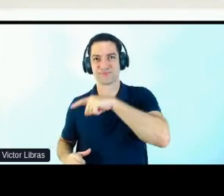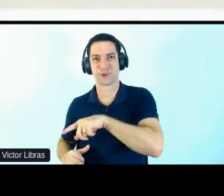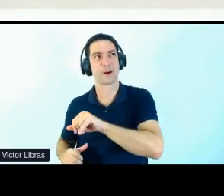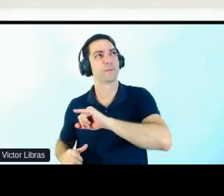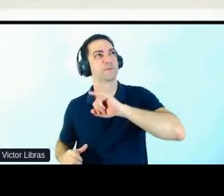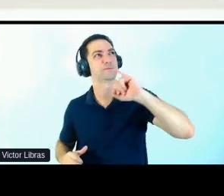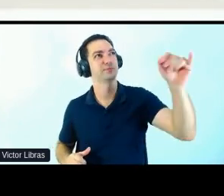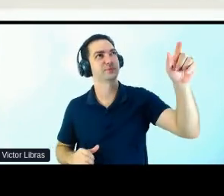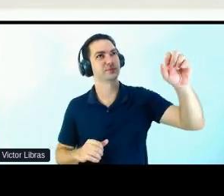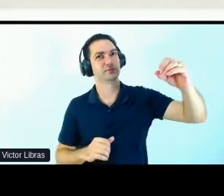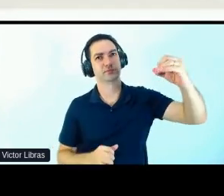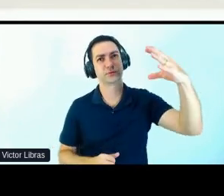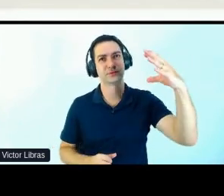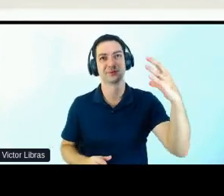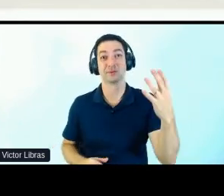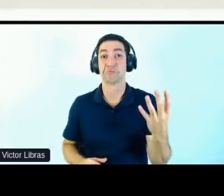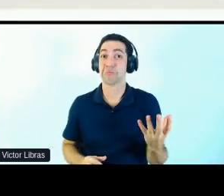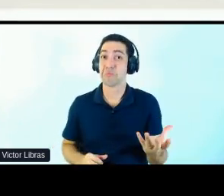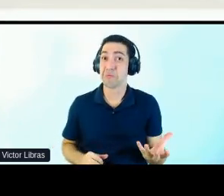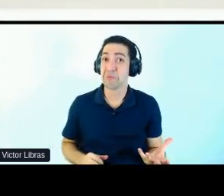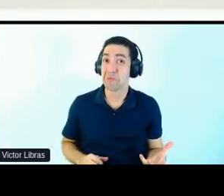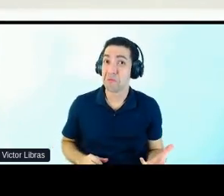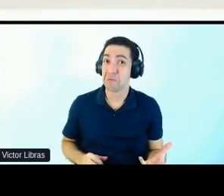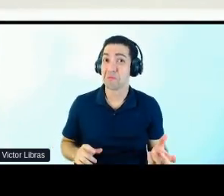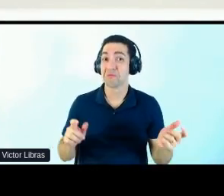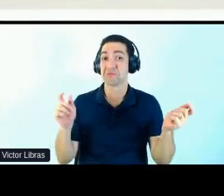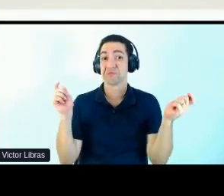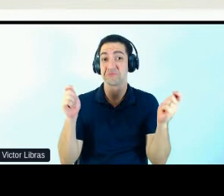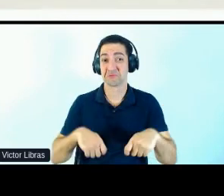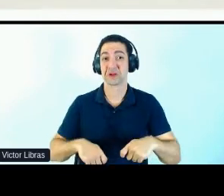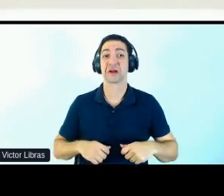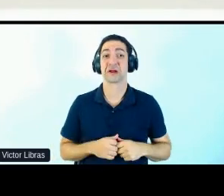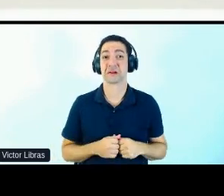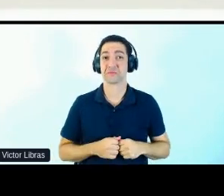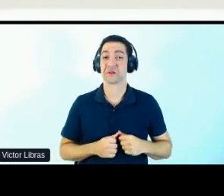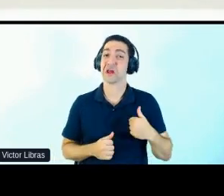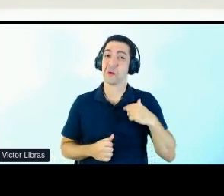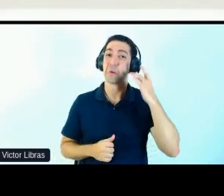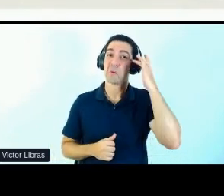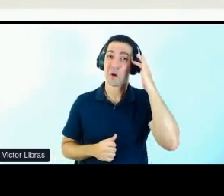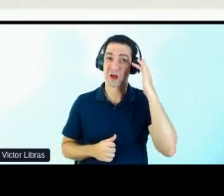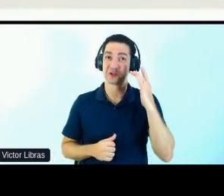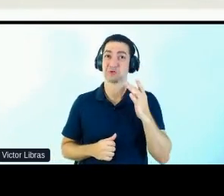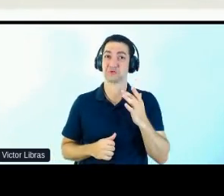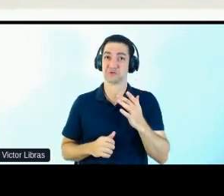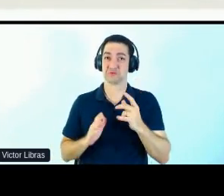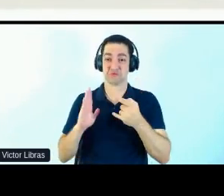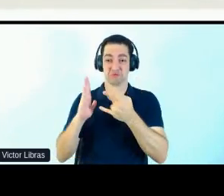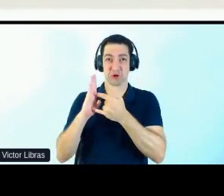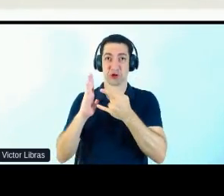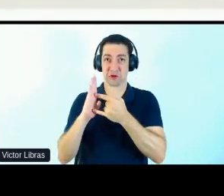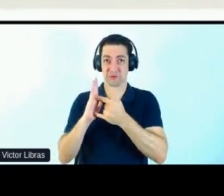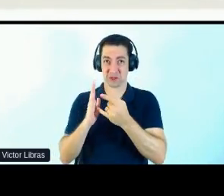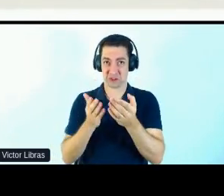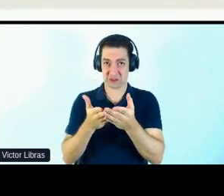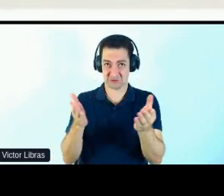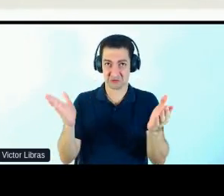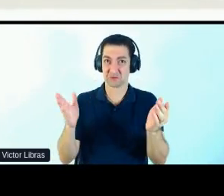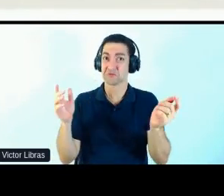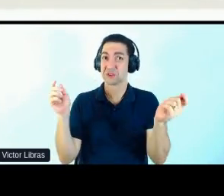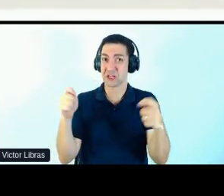programação, eu acredito que consegue fazer isso. Mas será que alguém pensa nisso? Às vezes o pessoal não pensa,